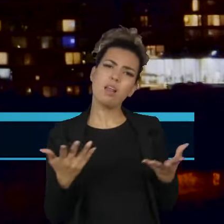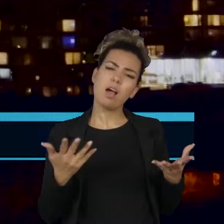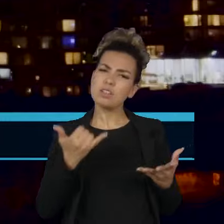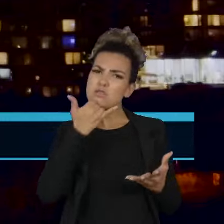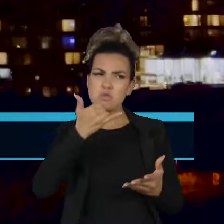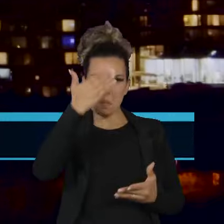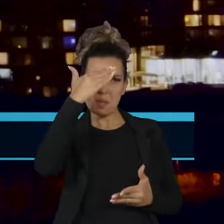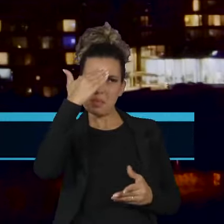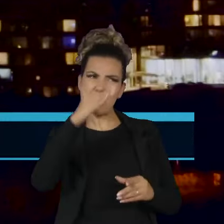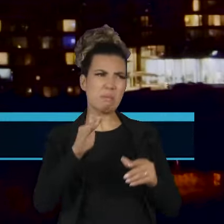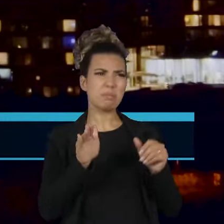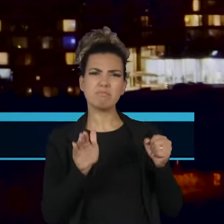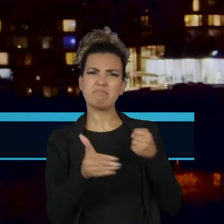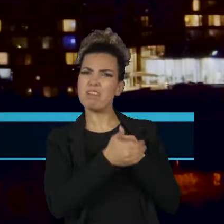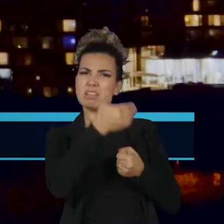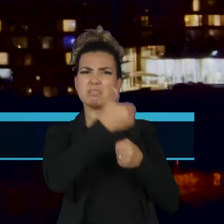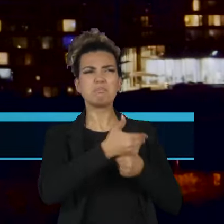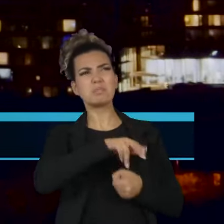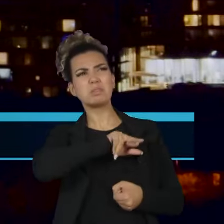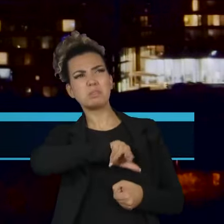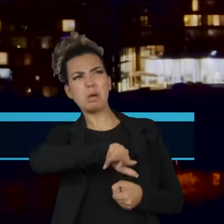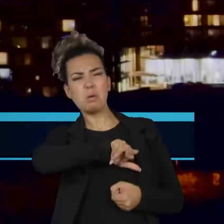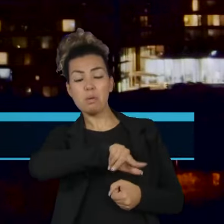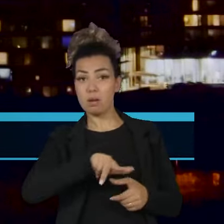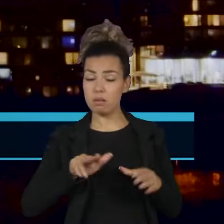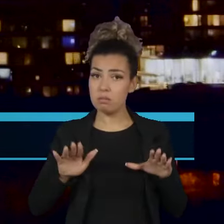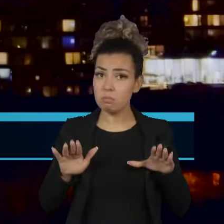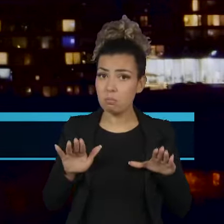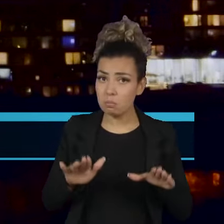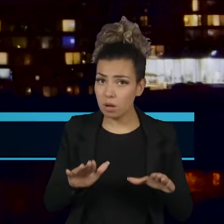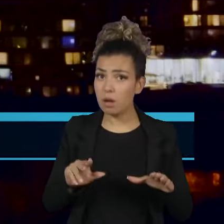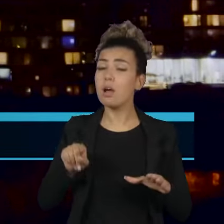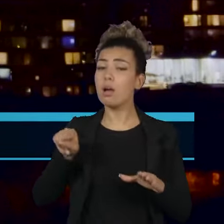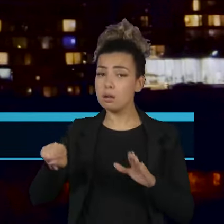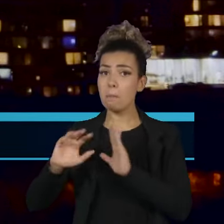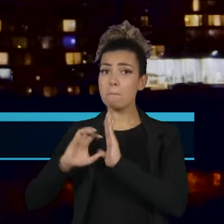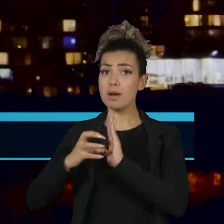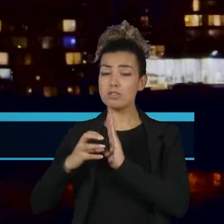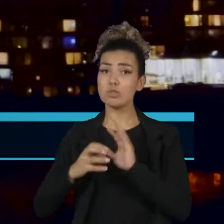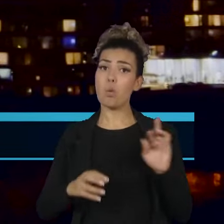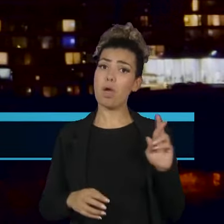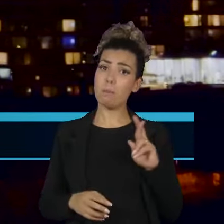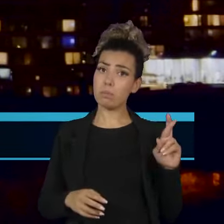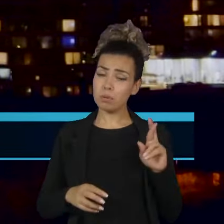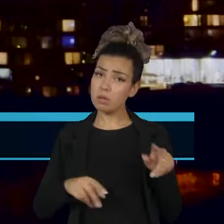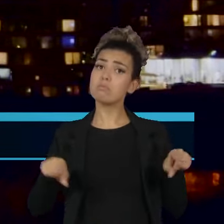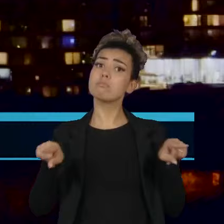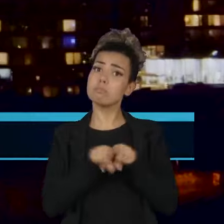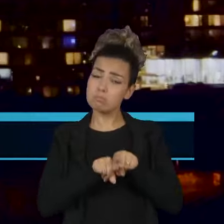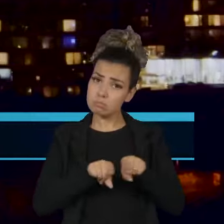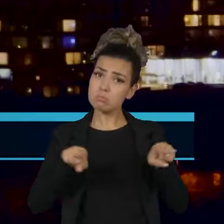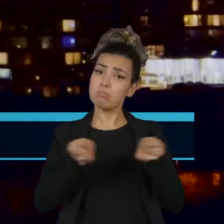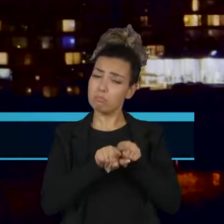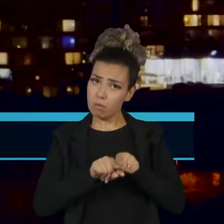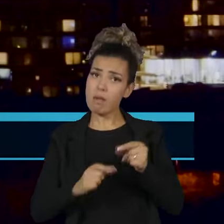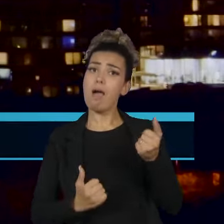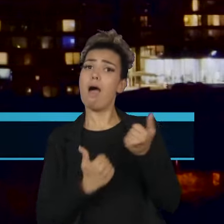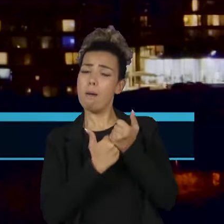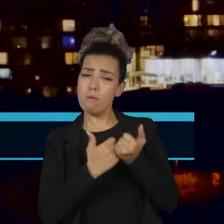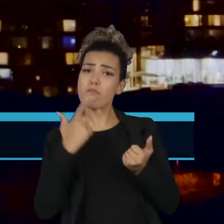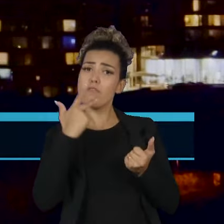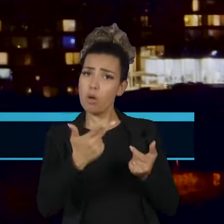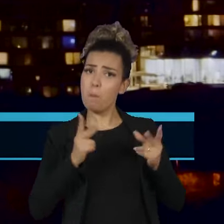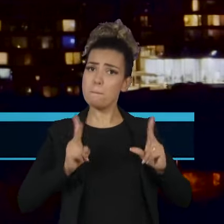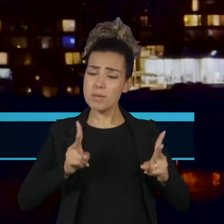Donald Trump, saiba que crescem as vozes de políticos republicanos, de estudiosos e agora até mesmo de